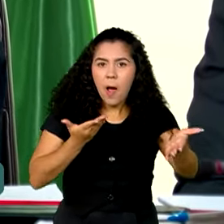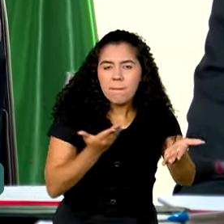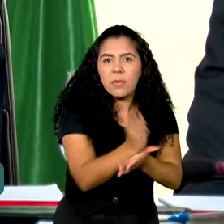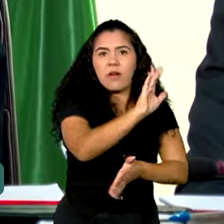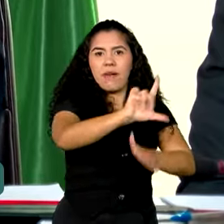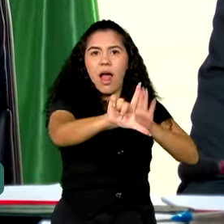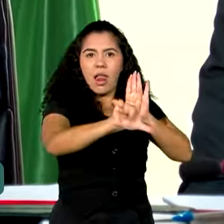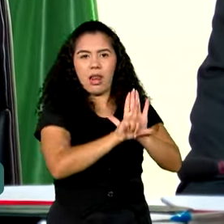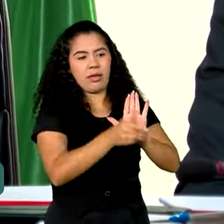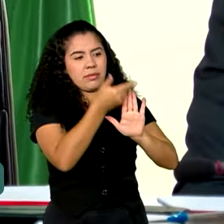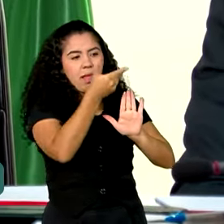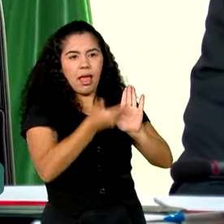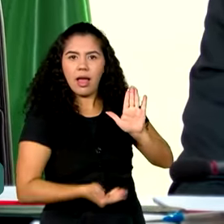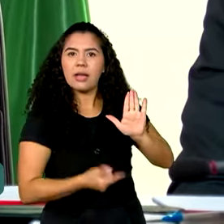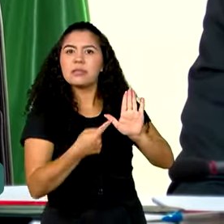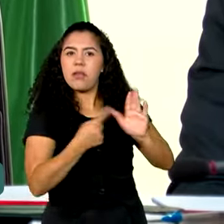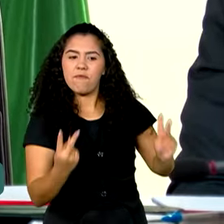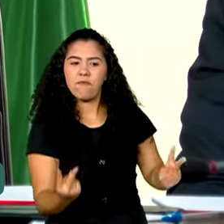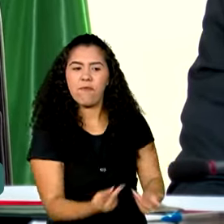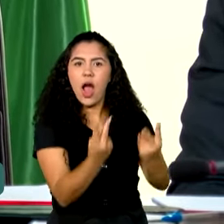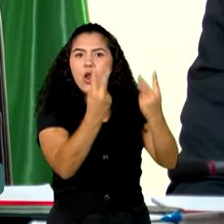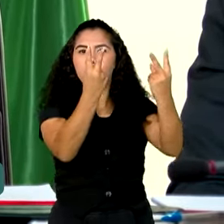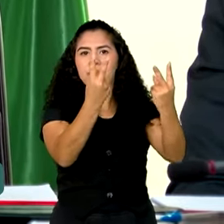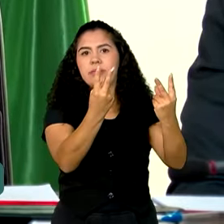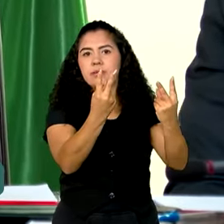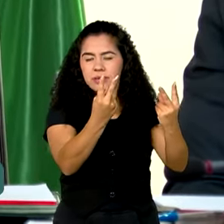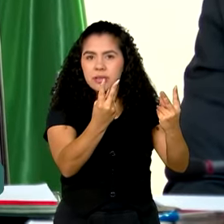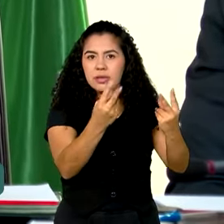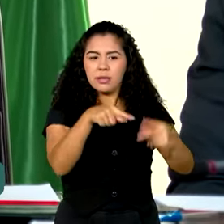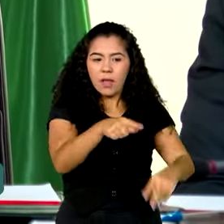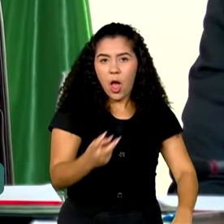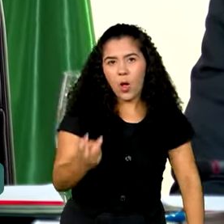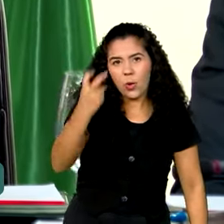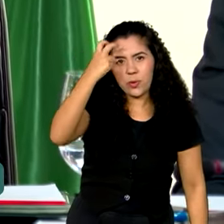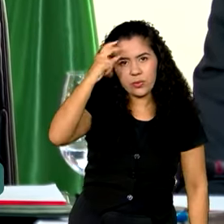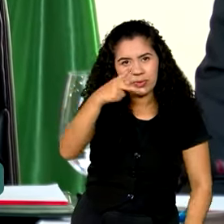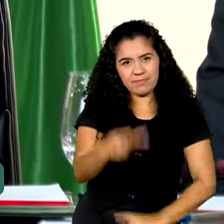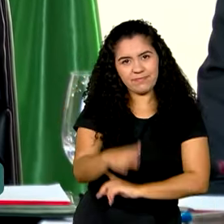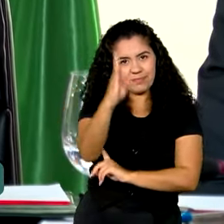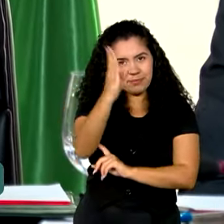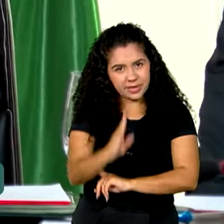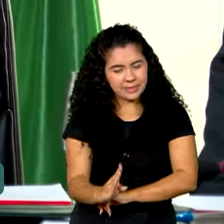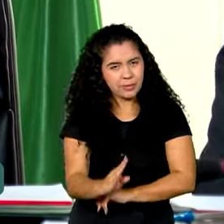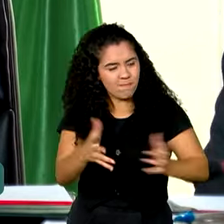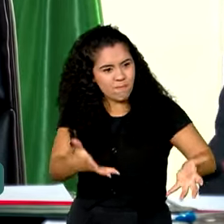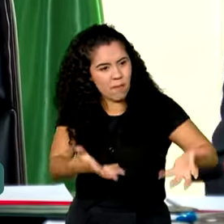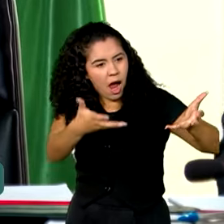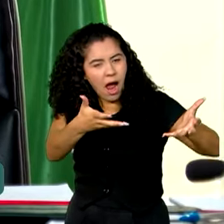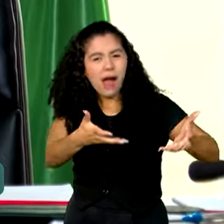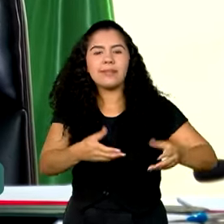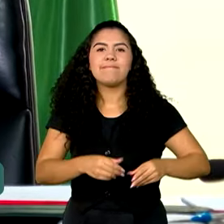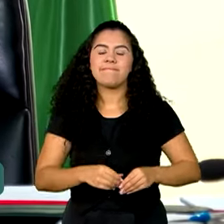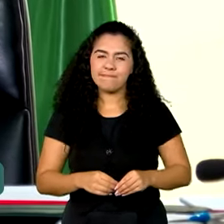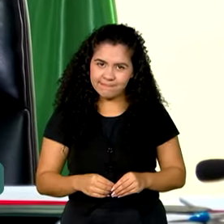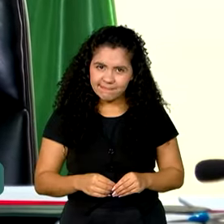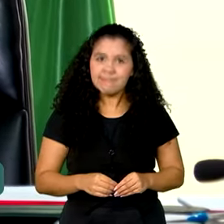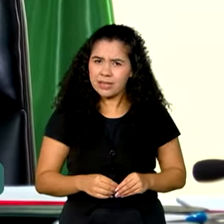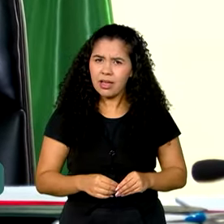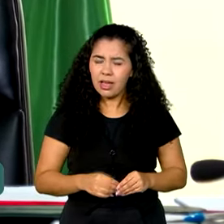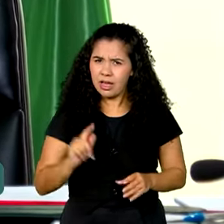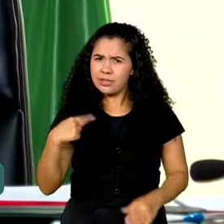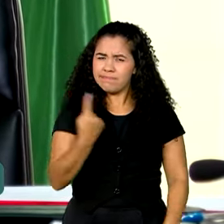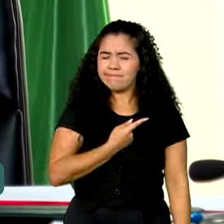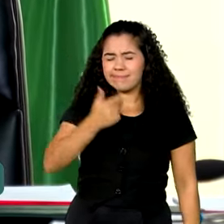essa, que valoriza definitivamente a chamada cultura brasileira. Porque nós